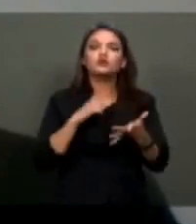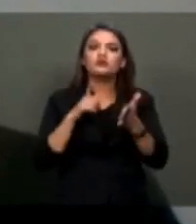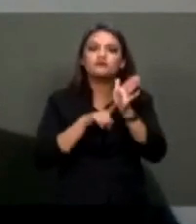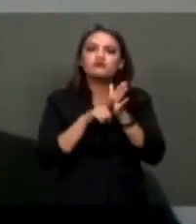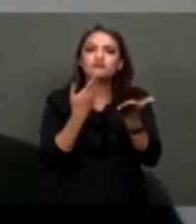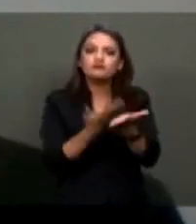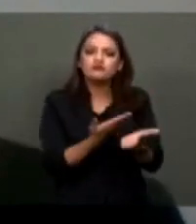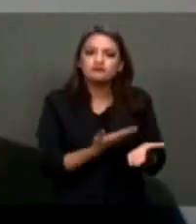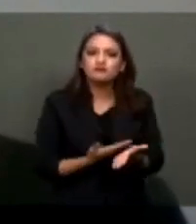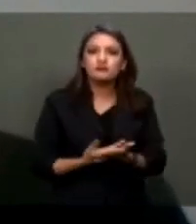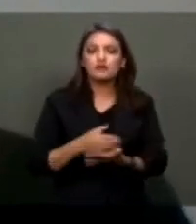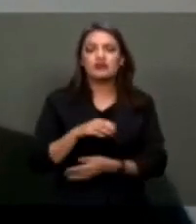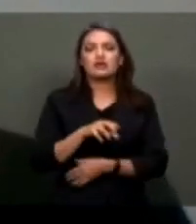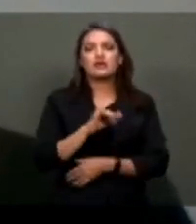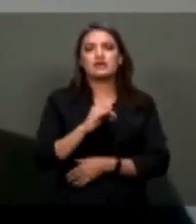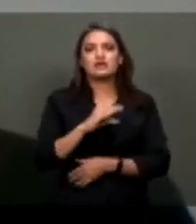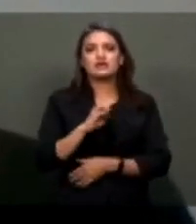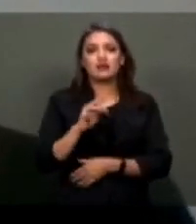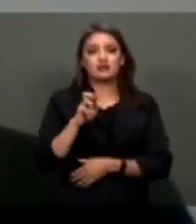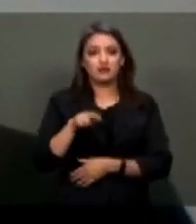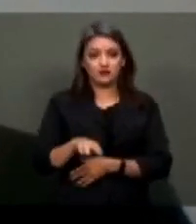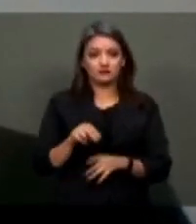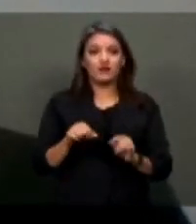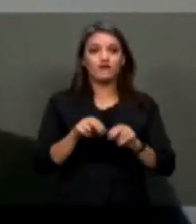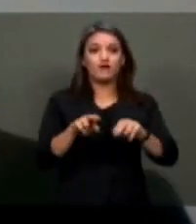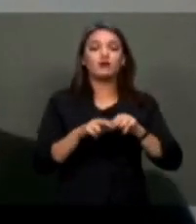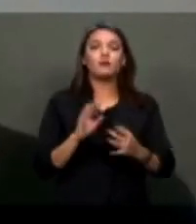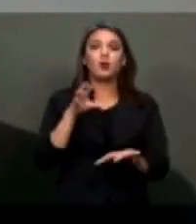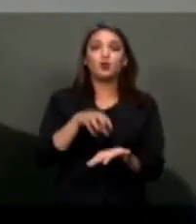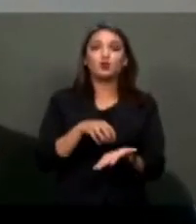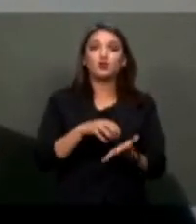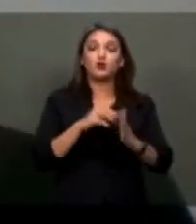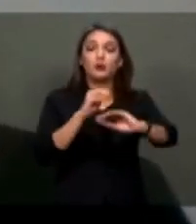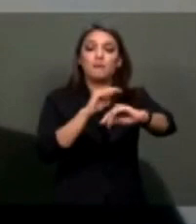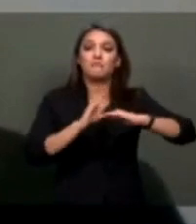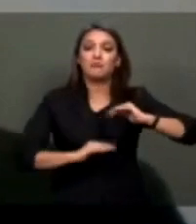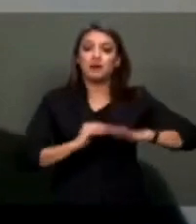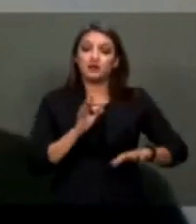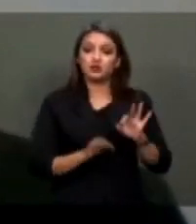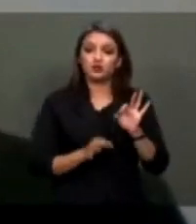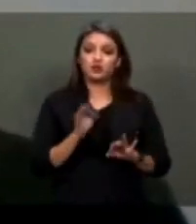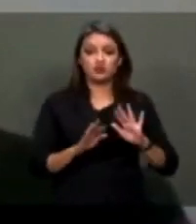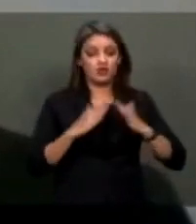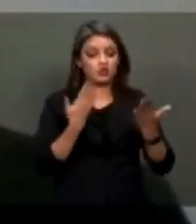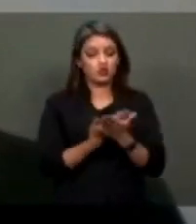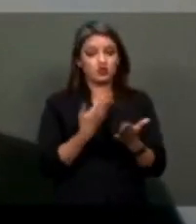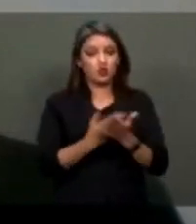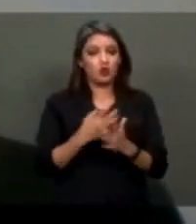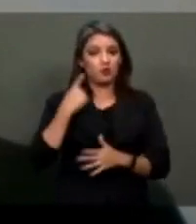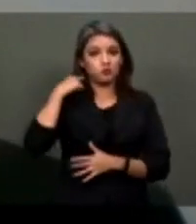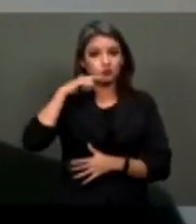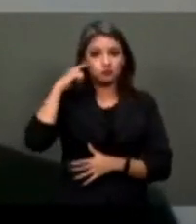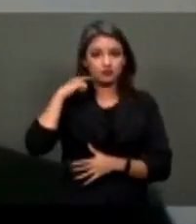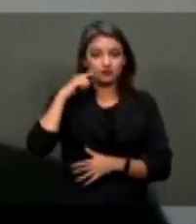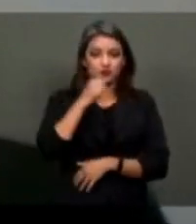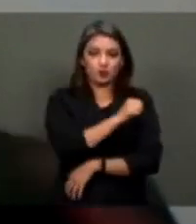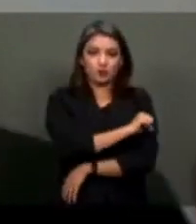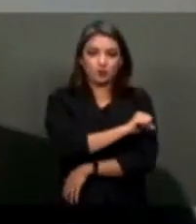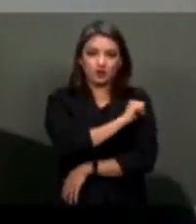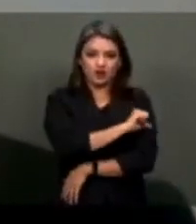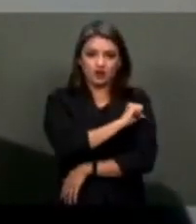trânsito e Transportes setran é feita pelo núcleo de prática jurídica da escola de direito do Rio de Janeiro da Fundação Getúlio